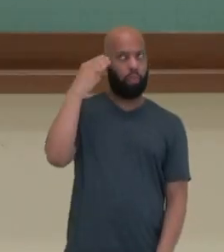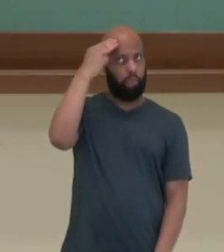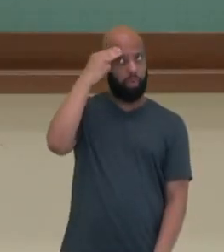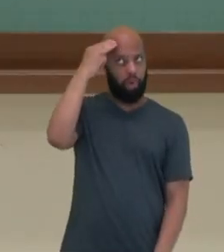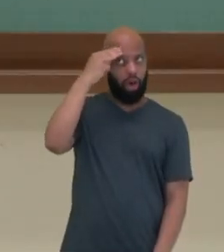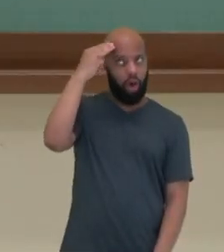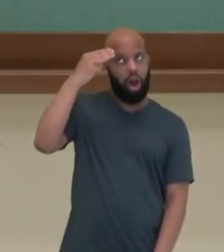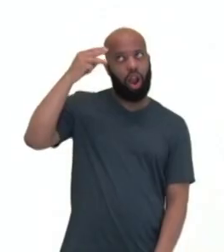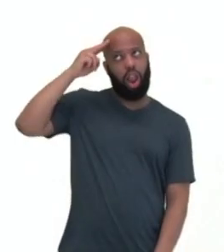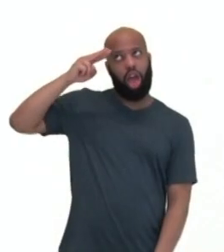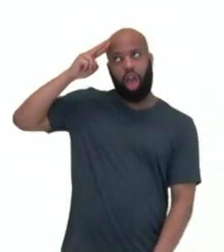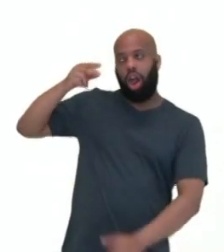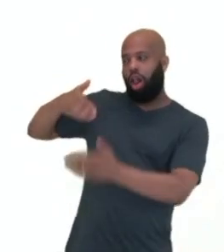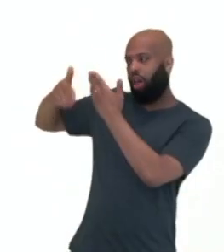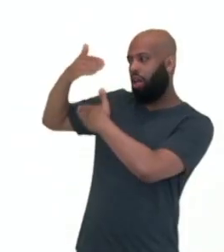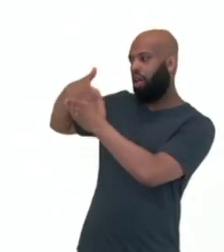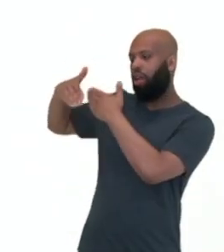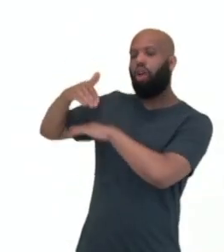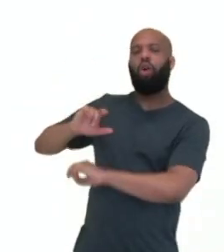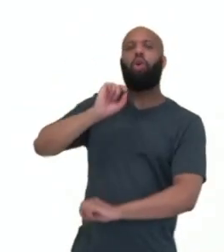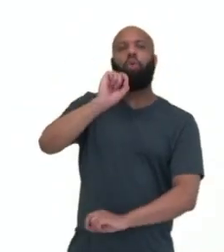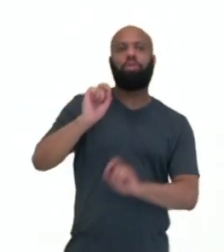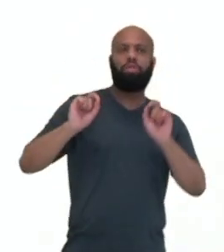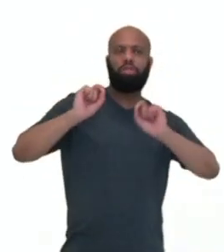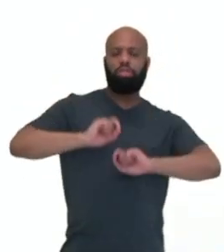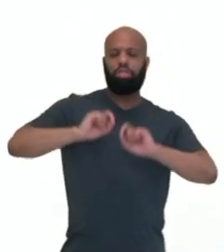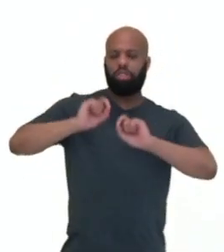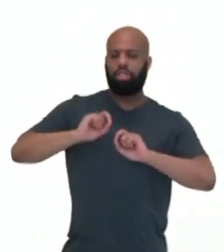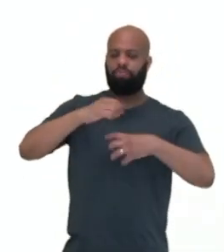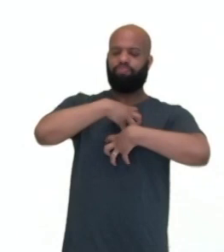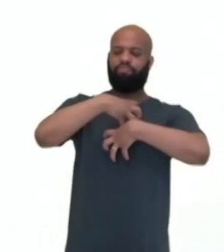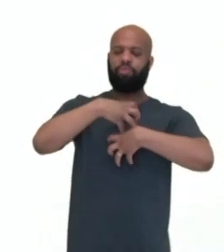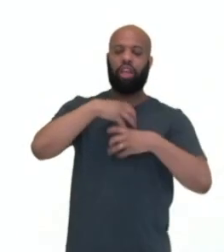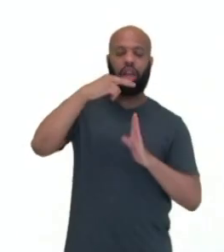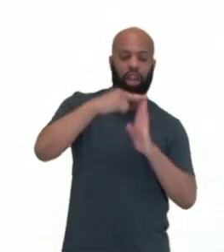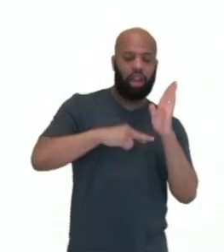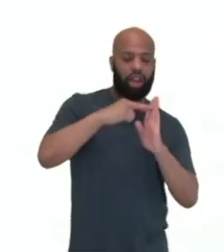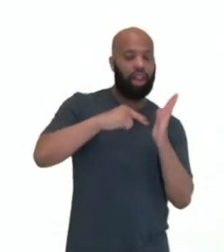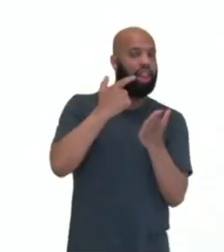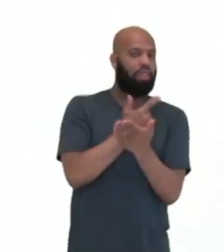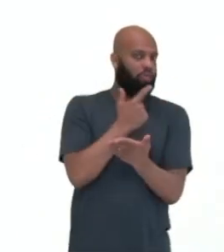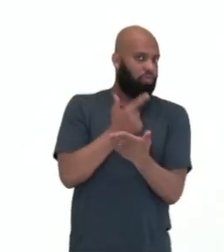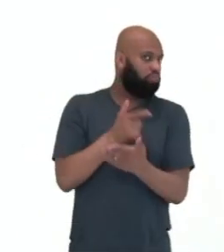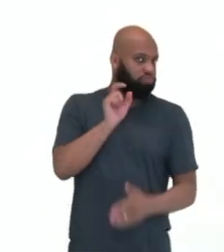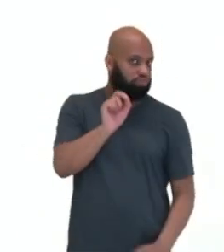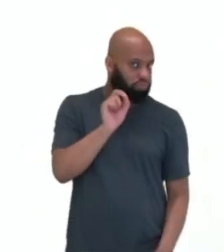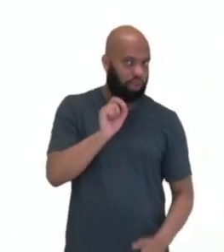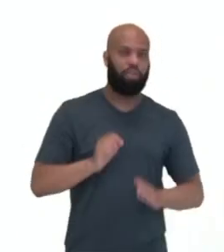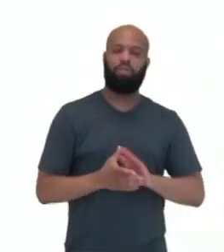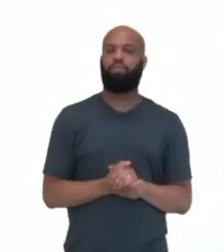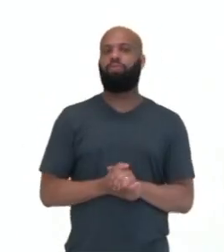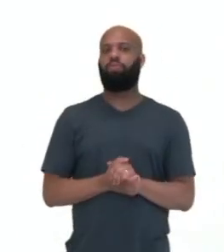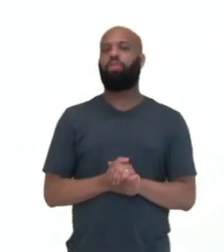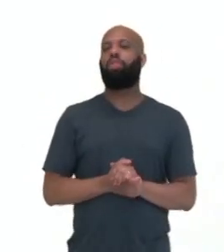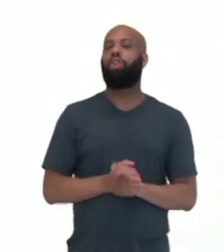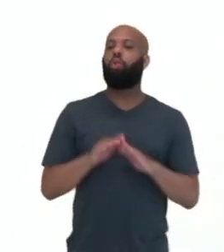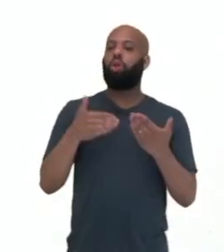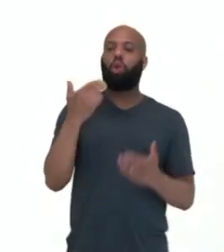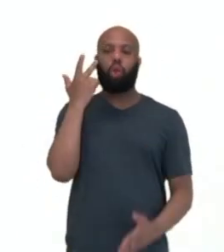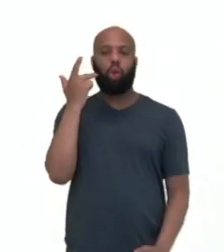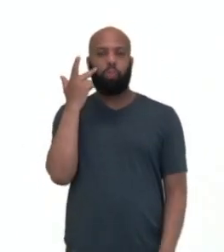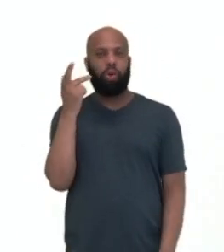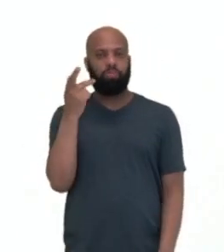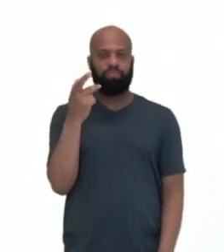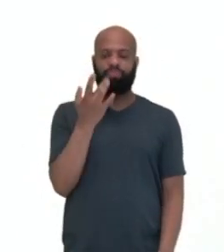diz? O que nos pode proporcionar a leitura de livros? É comum uma